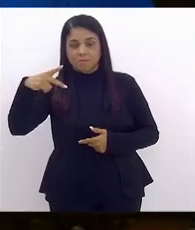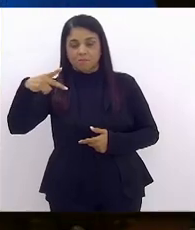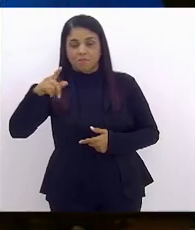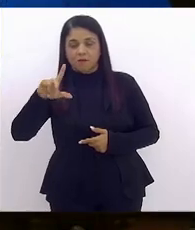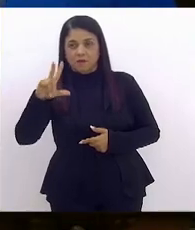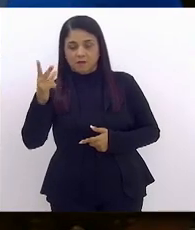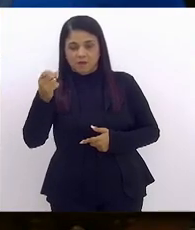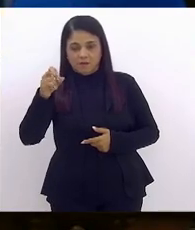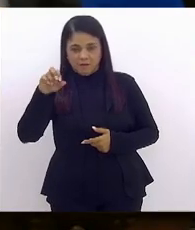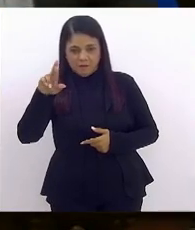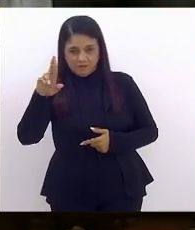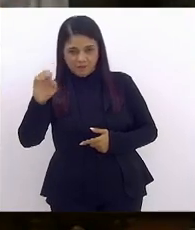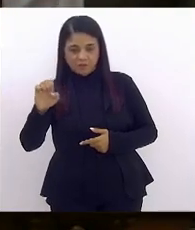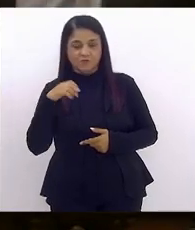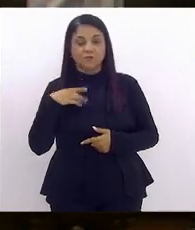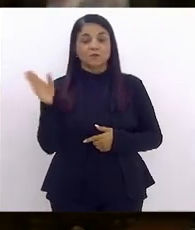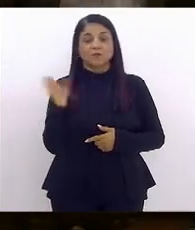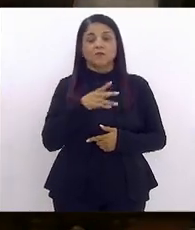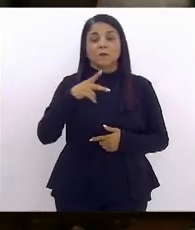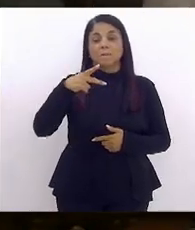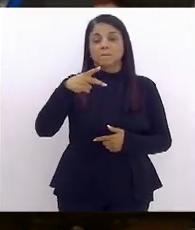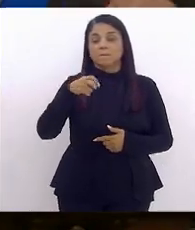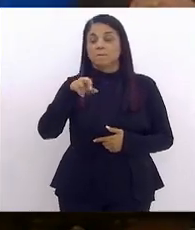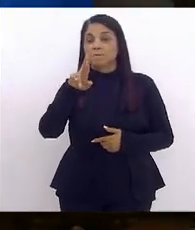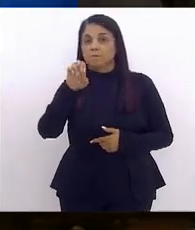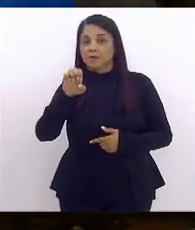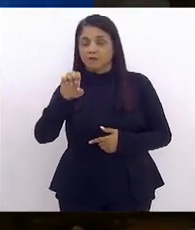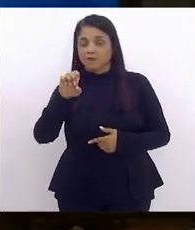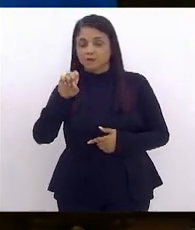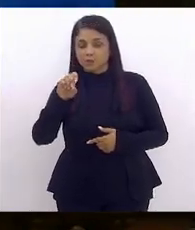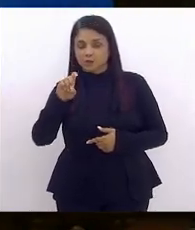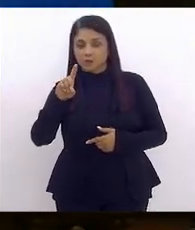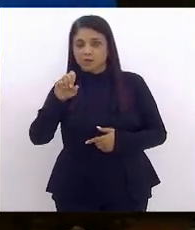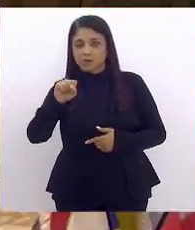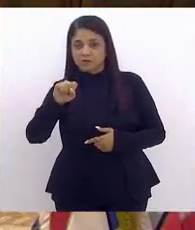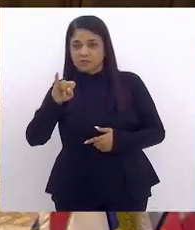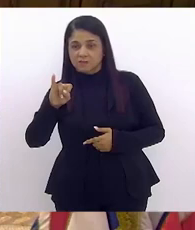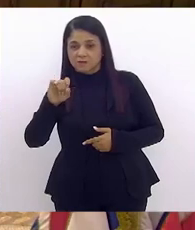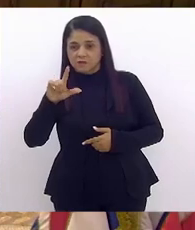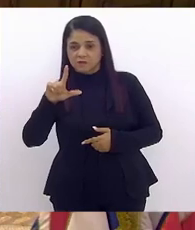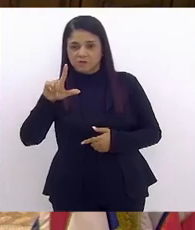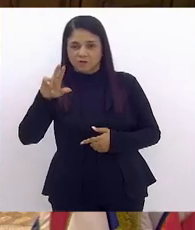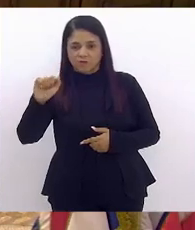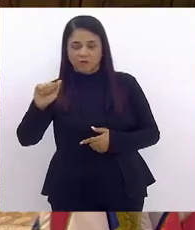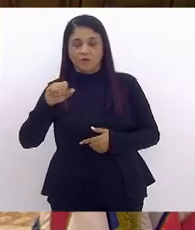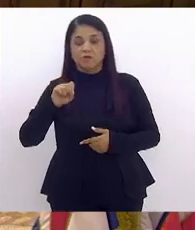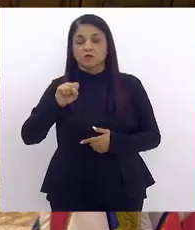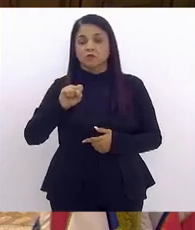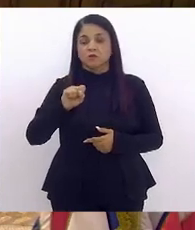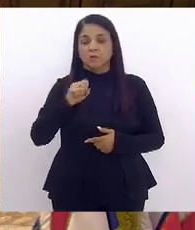Pedro Silva, presidente da Superliga Carnavalesca.